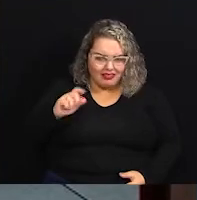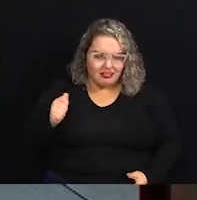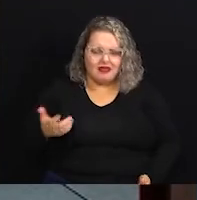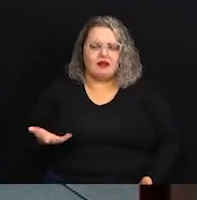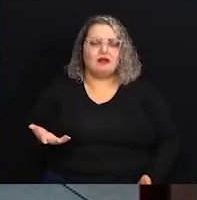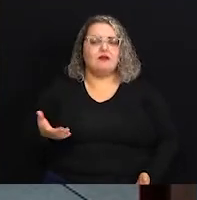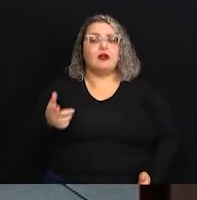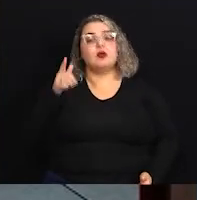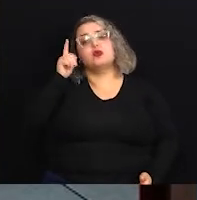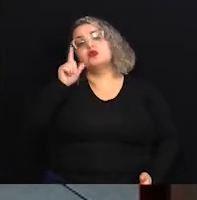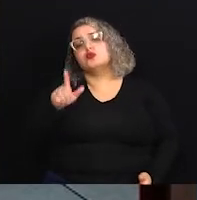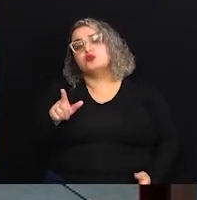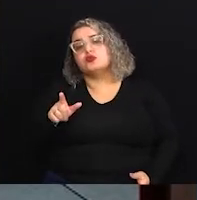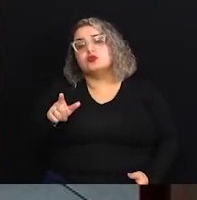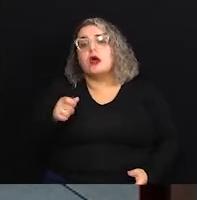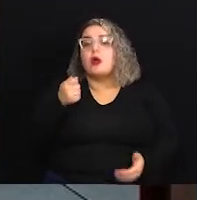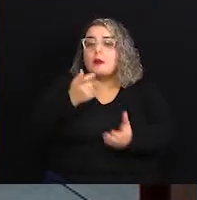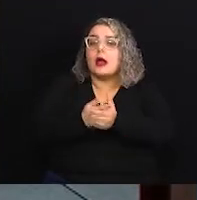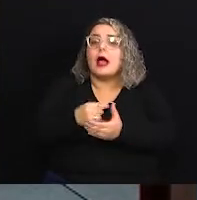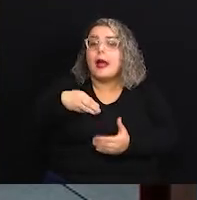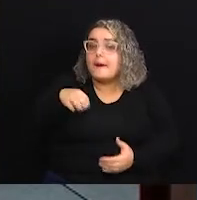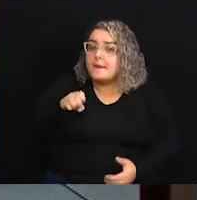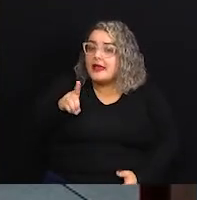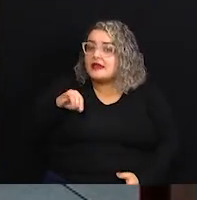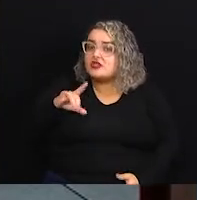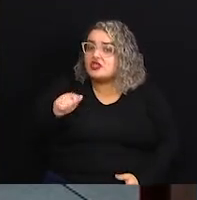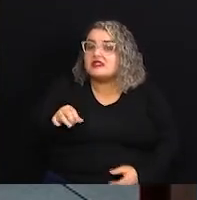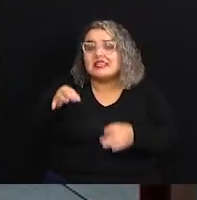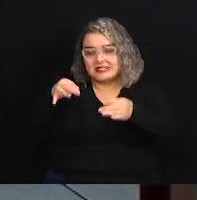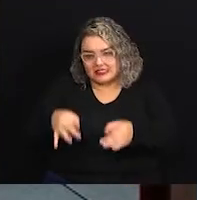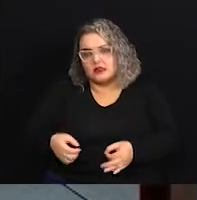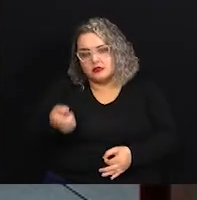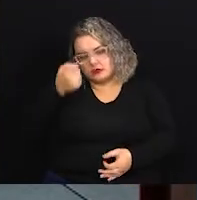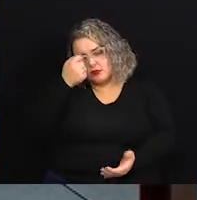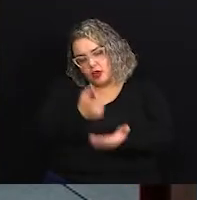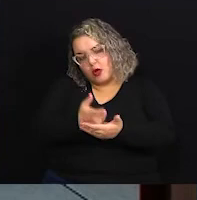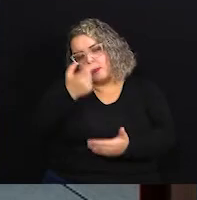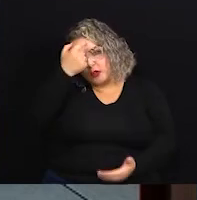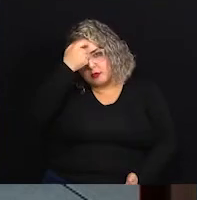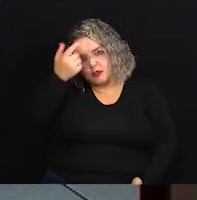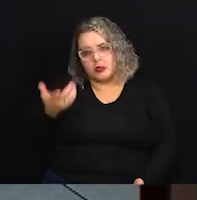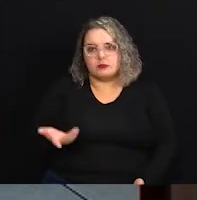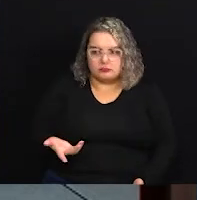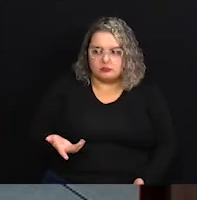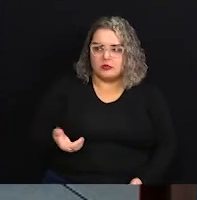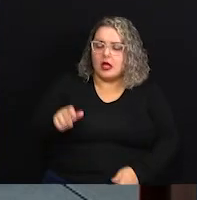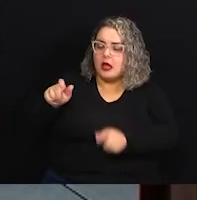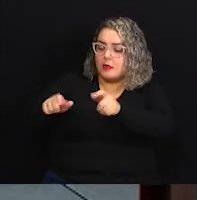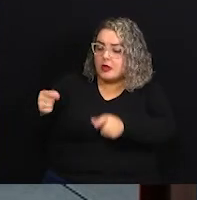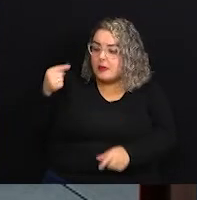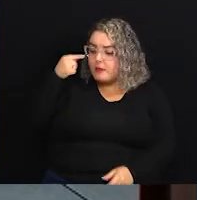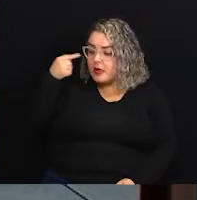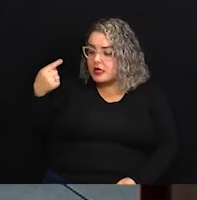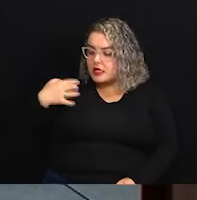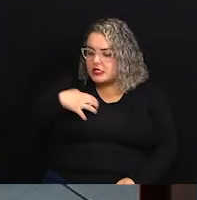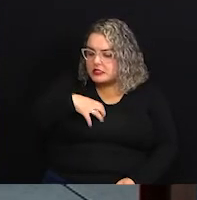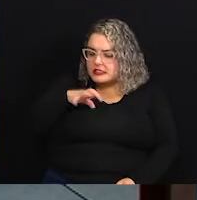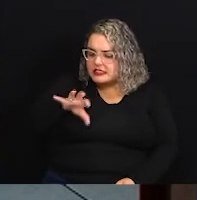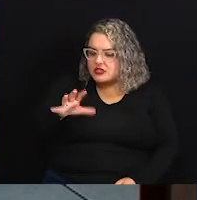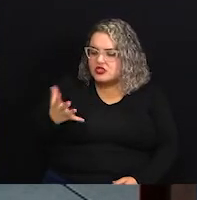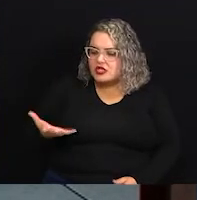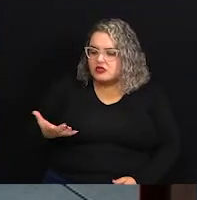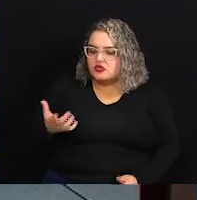ele vai conseguir comprar a medida dele e vai ser uma compra mais consciente. As pessoas pensam que às vezes essa forma